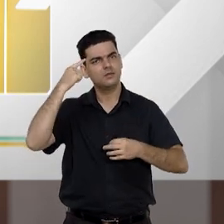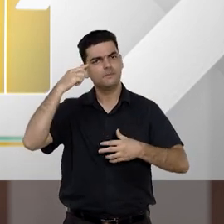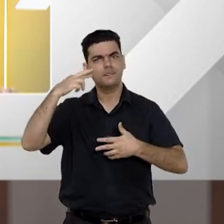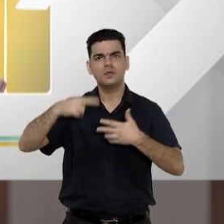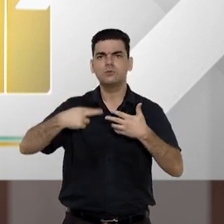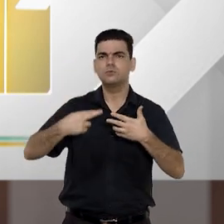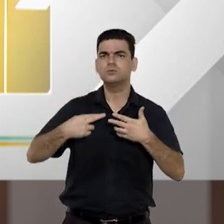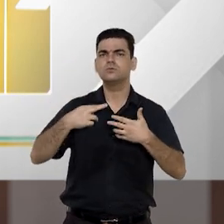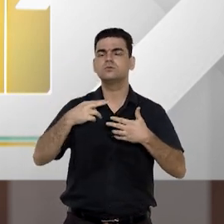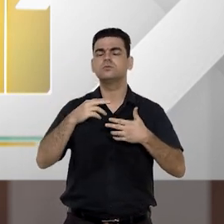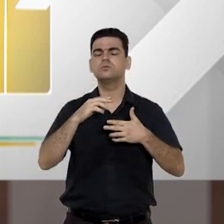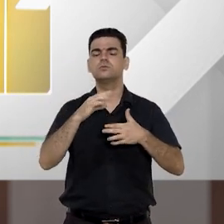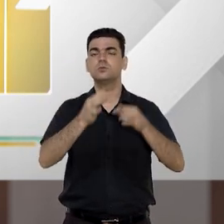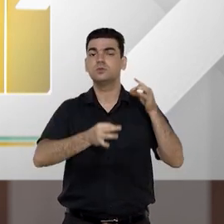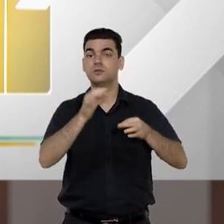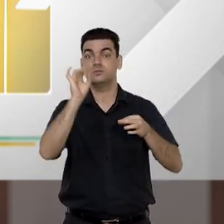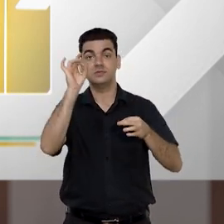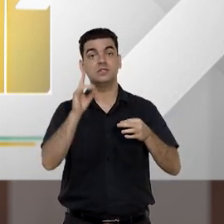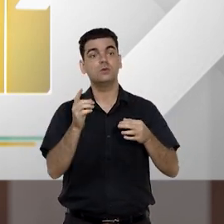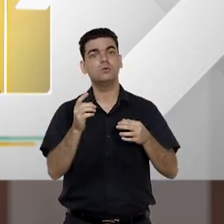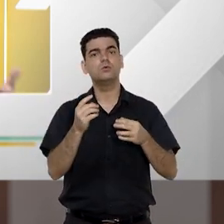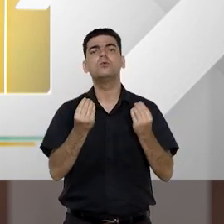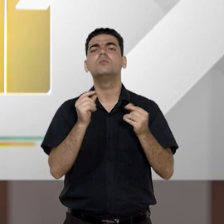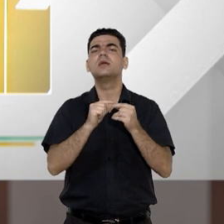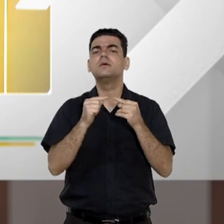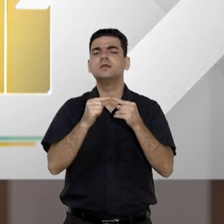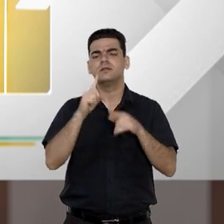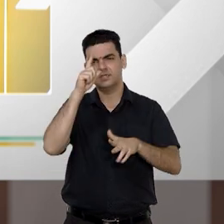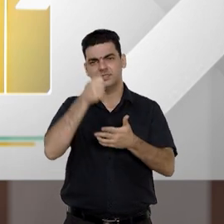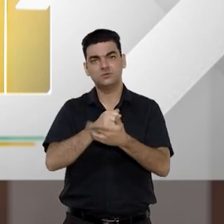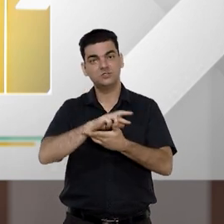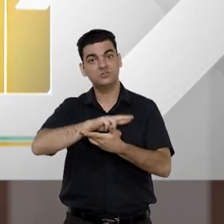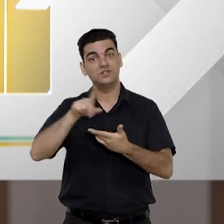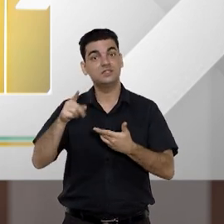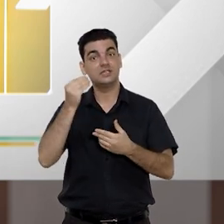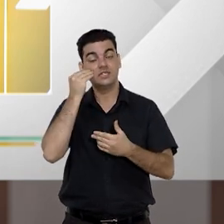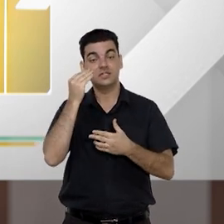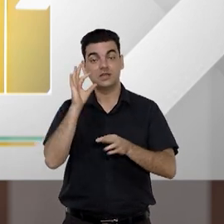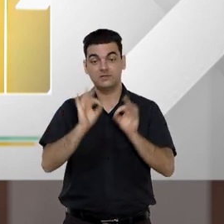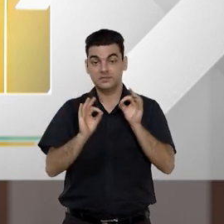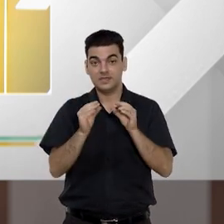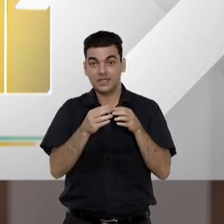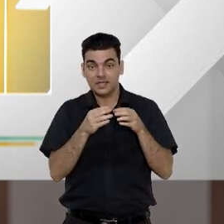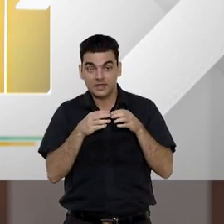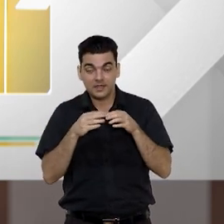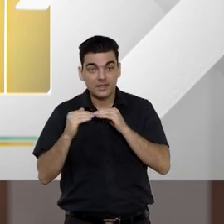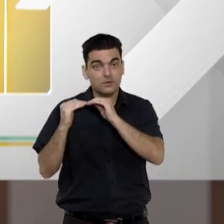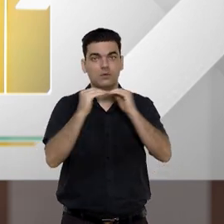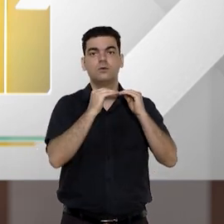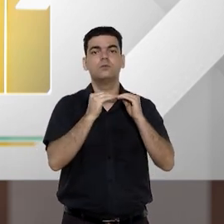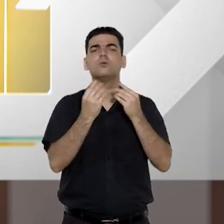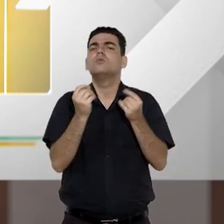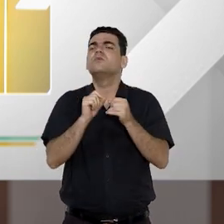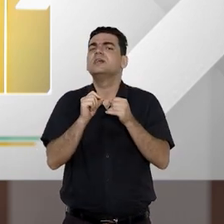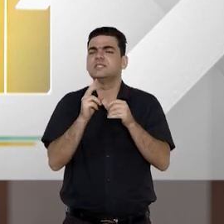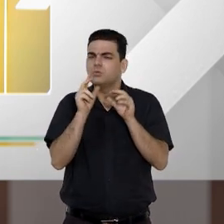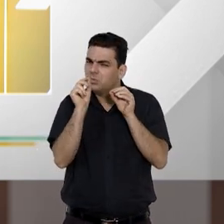estrutura recursal dos juizados especiais com interpretação diversa daquela conferida por uma turma de uniformização?